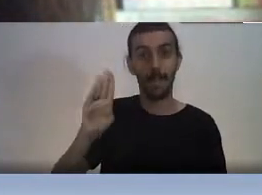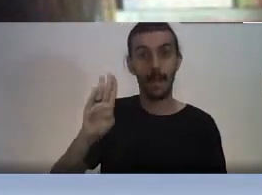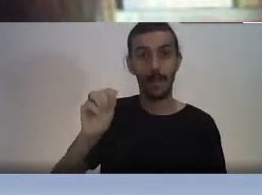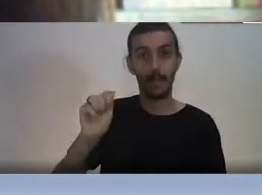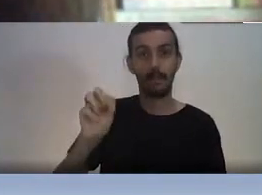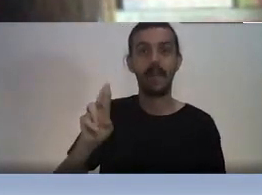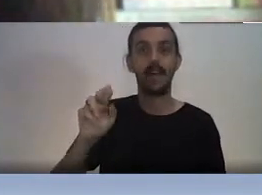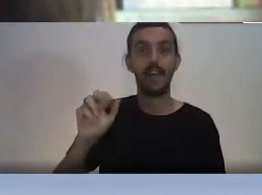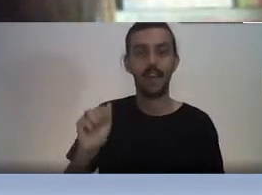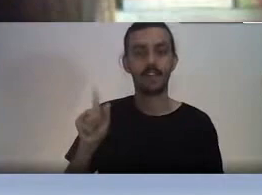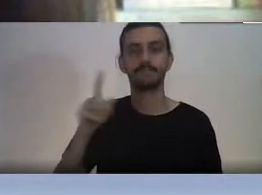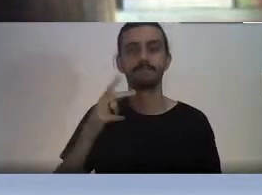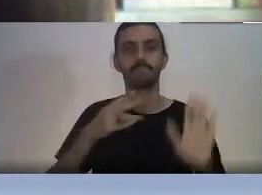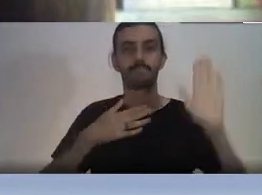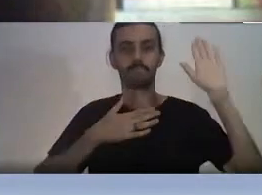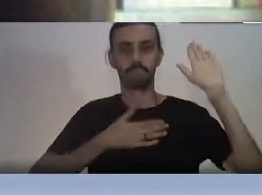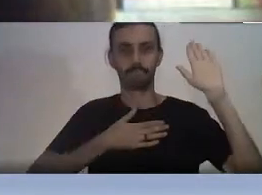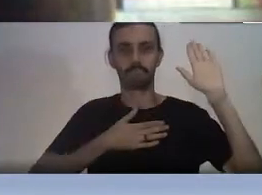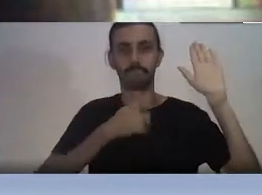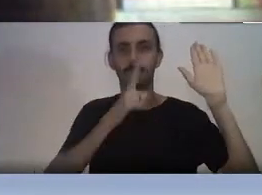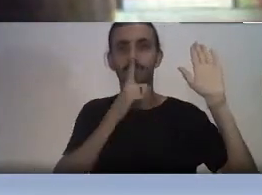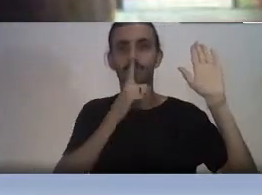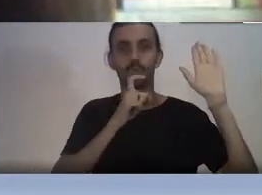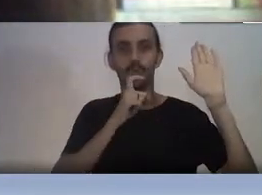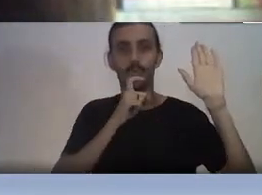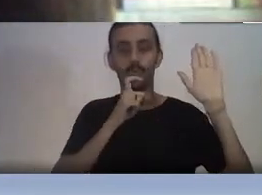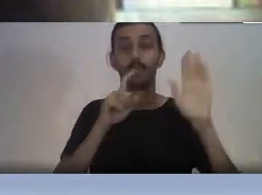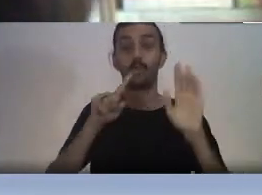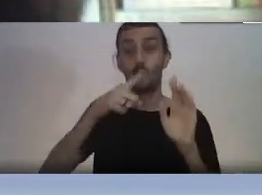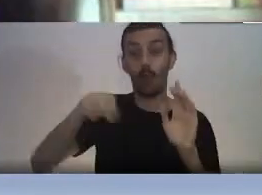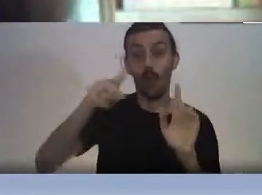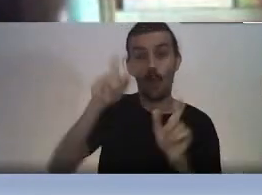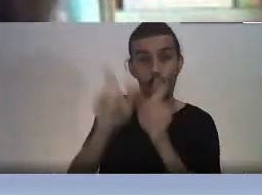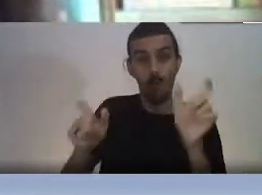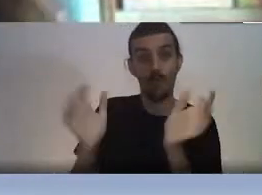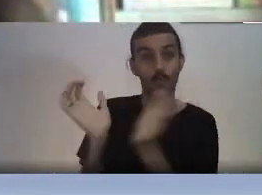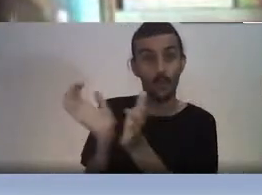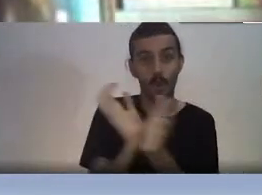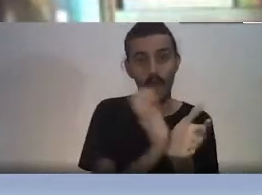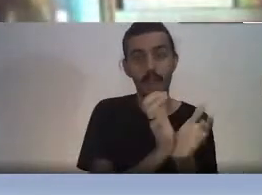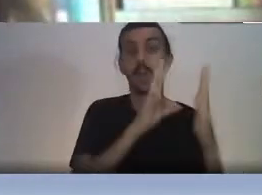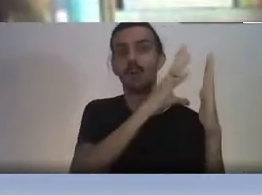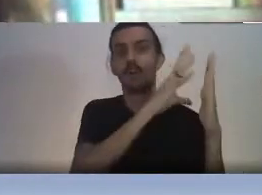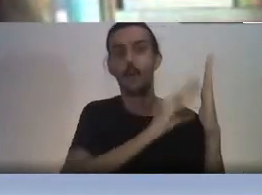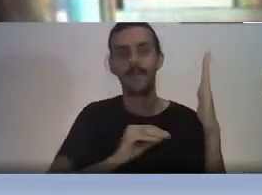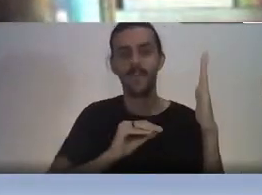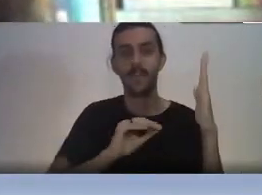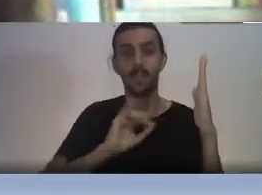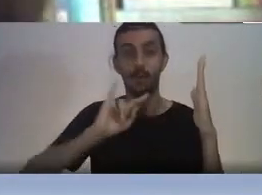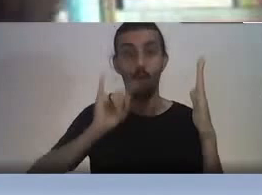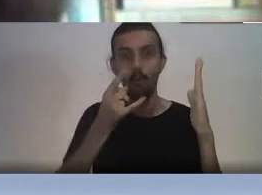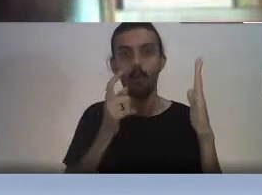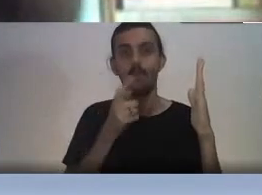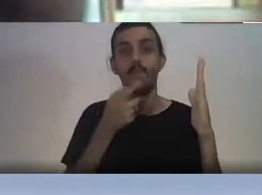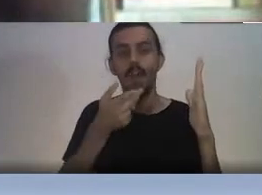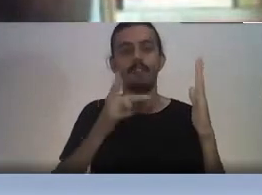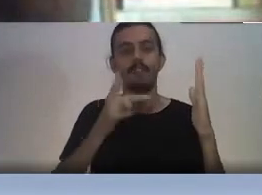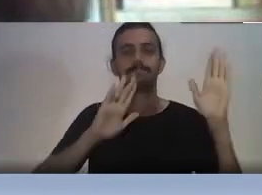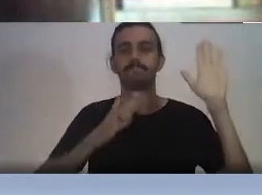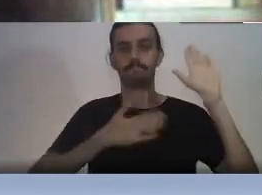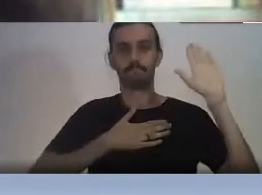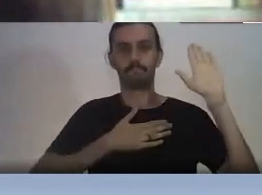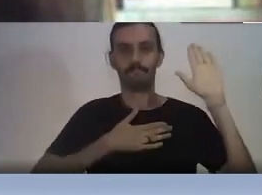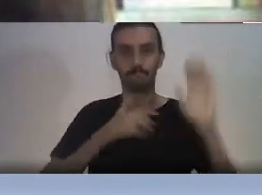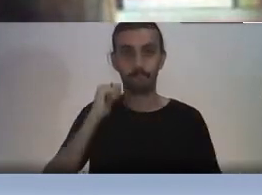prestar o juramento. Solicito aos demais formandos que repitam, cada um na sua vez, quando chamados, a